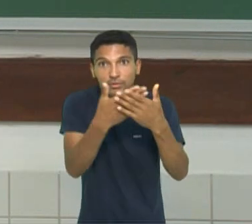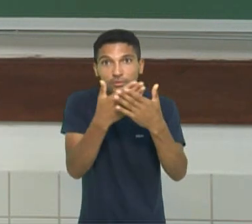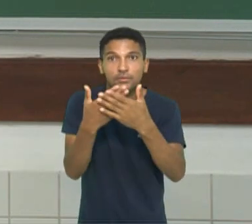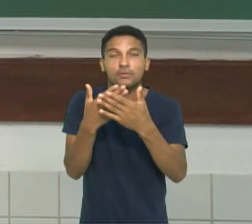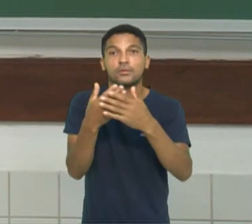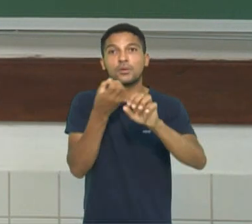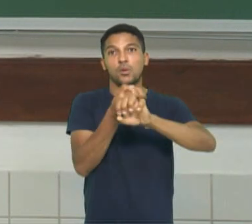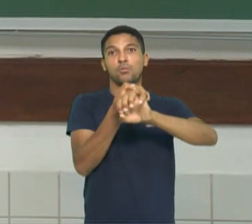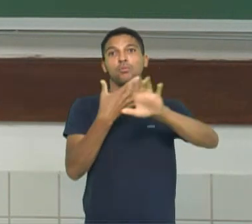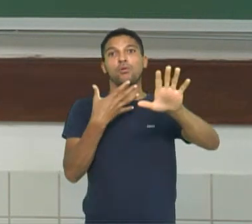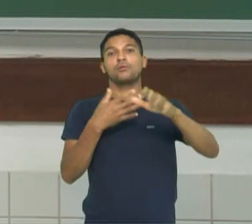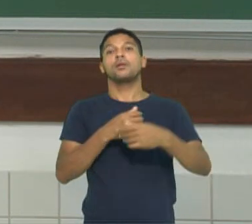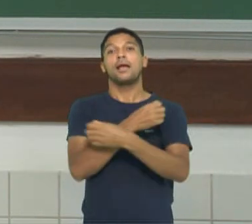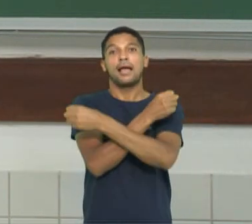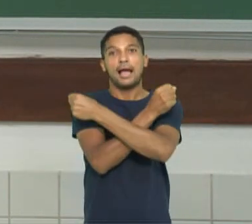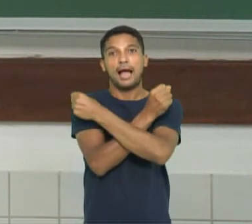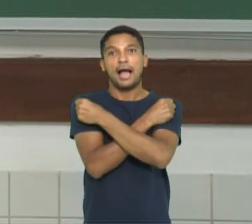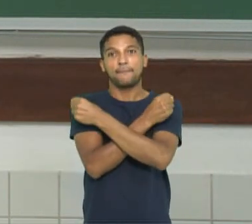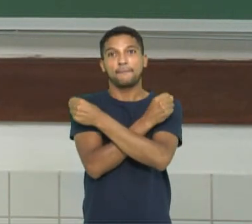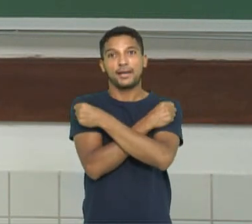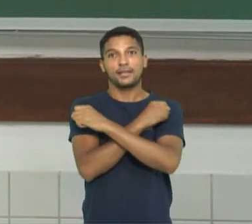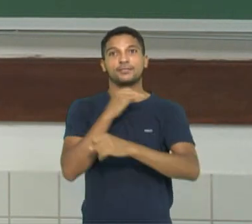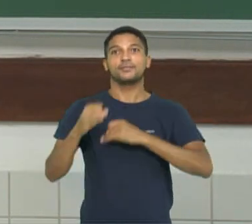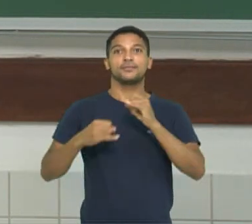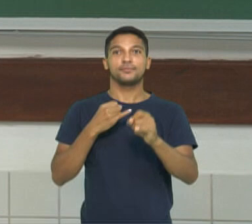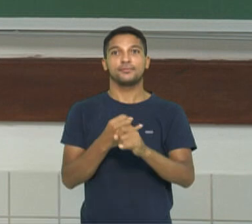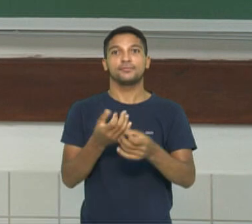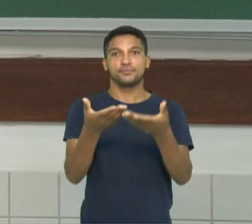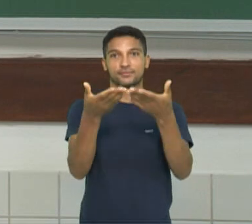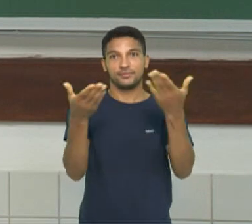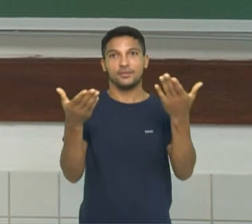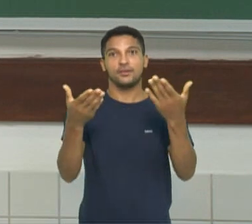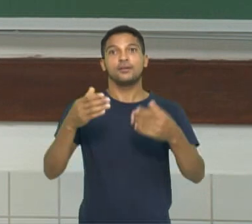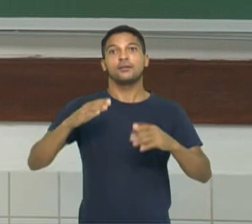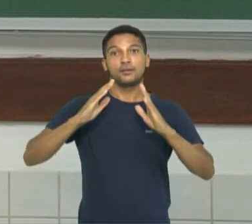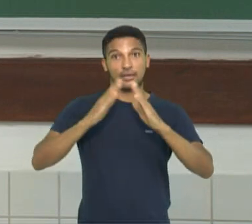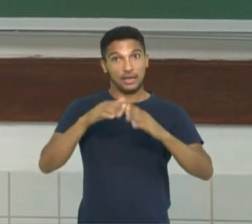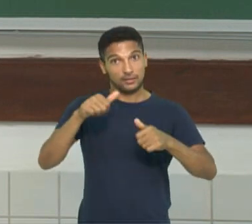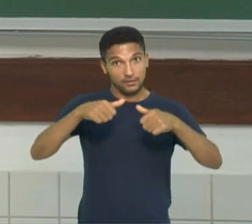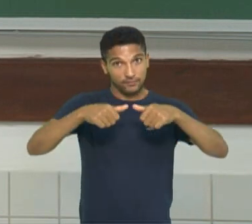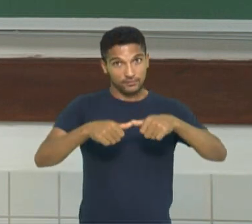nos estudos, né? Aquele abraço virtual e permaneçam em suas casas se puderem.